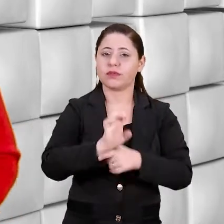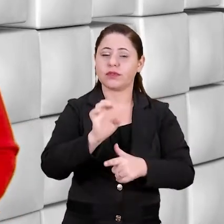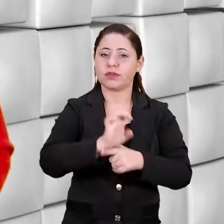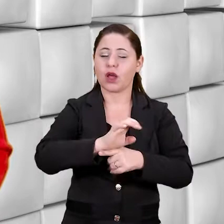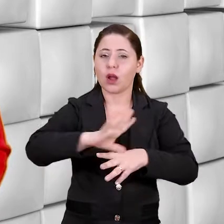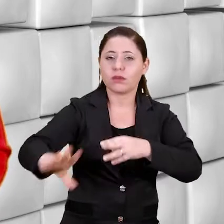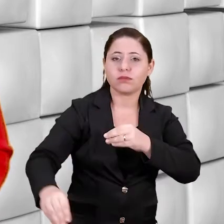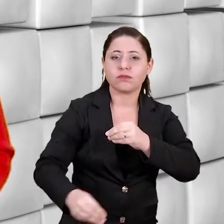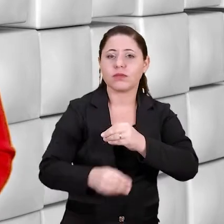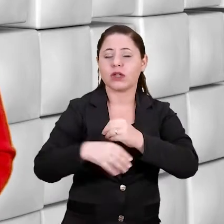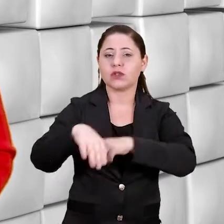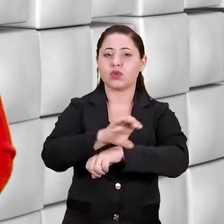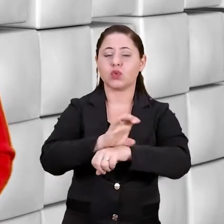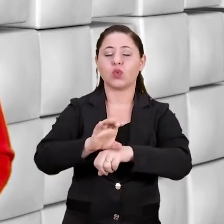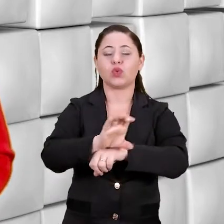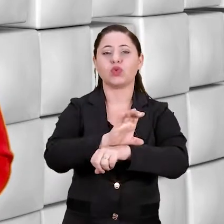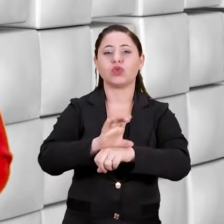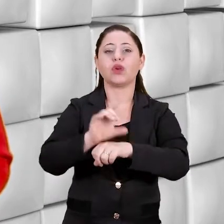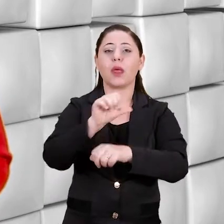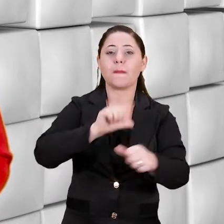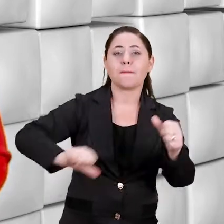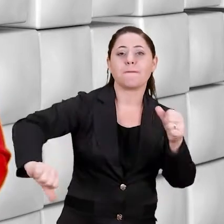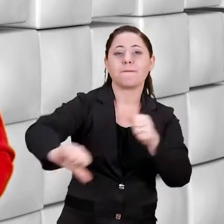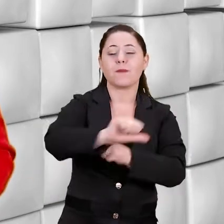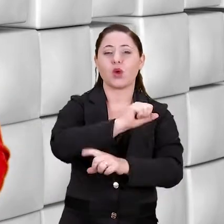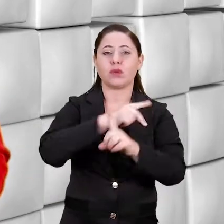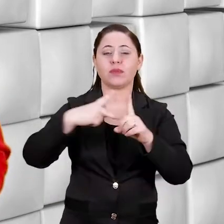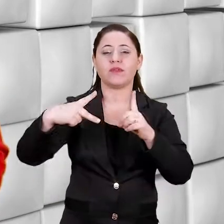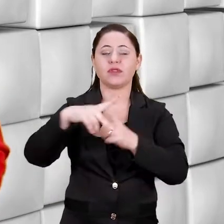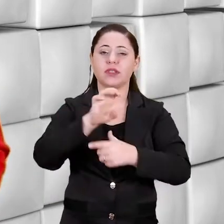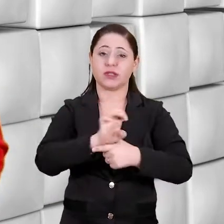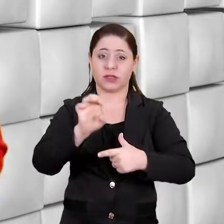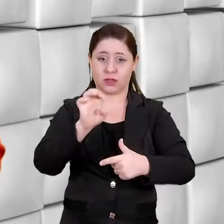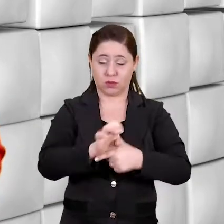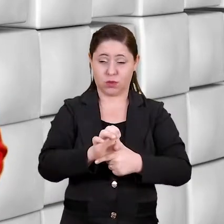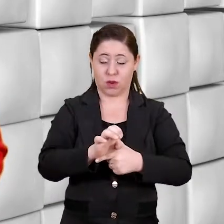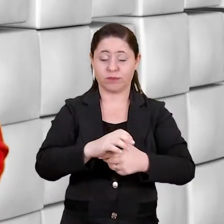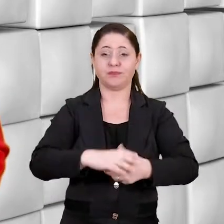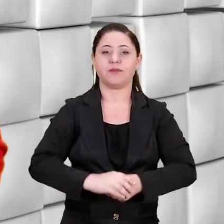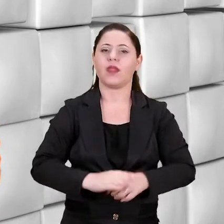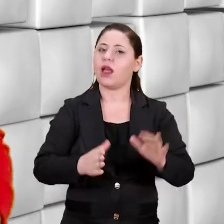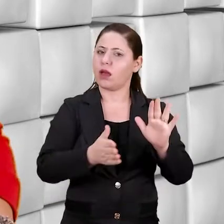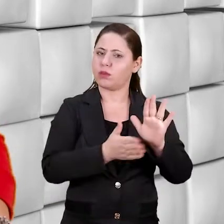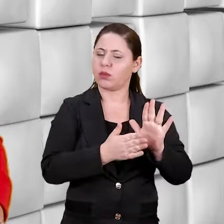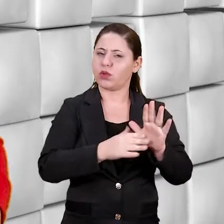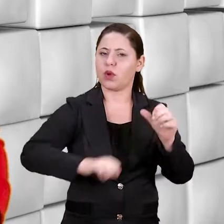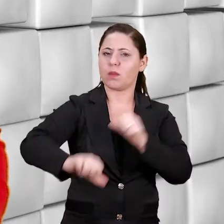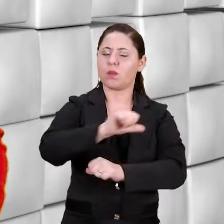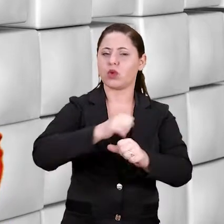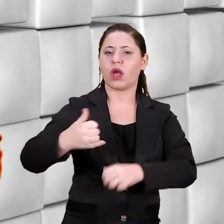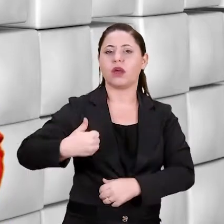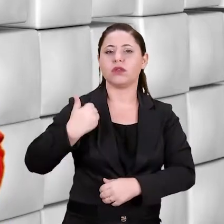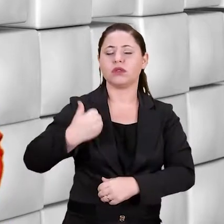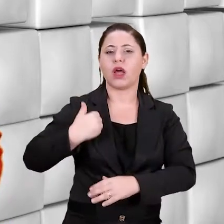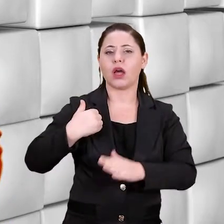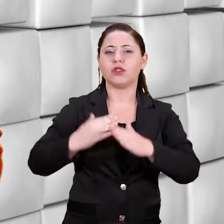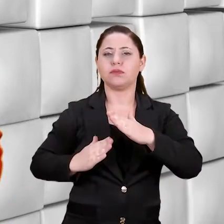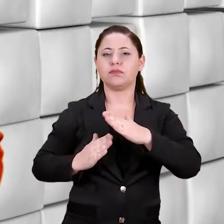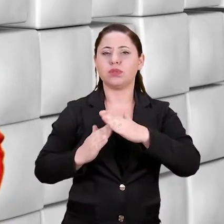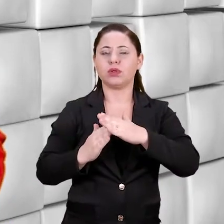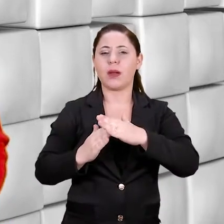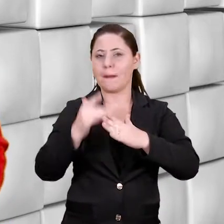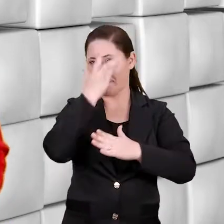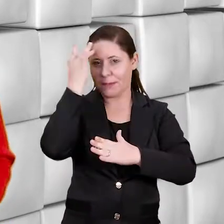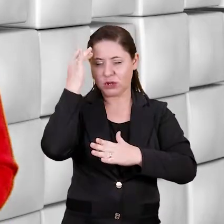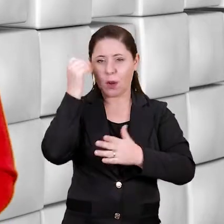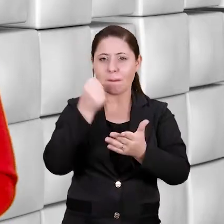estado propõe emenda à Constituição que altera a Previdência Estadual. A proposta altera a idade